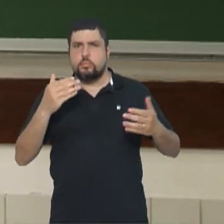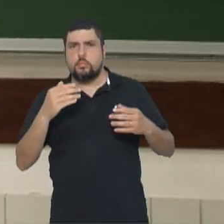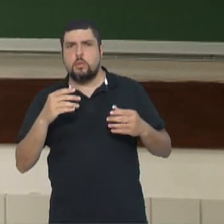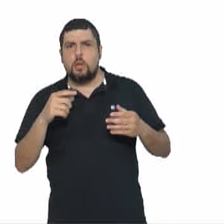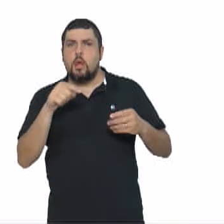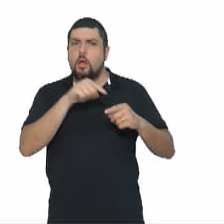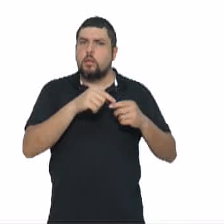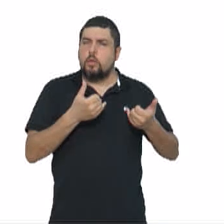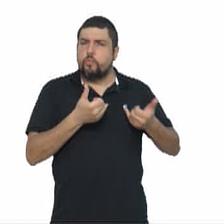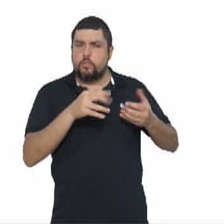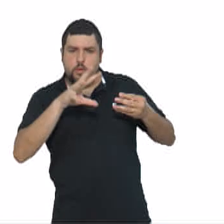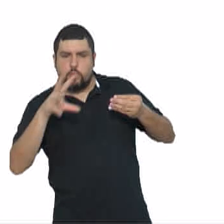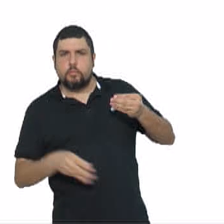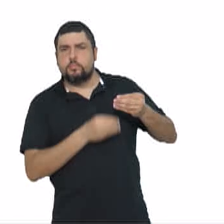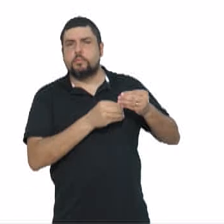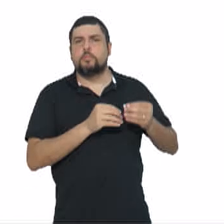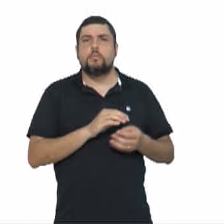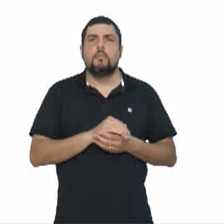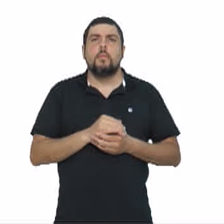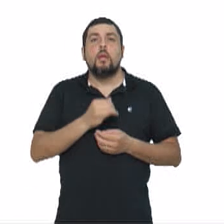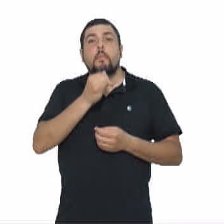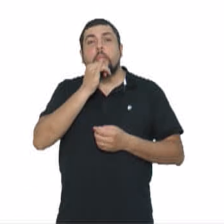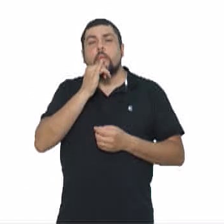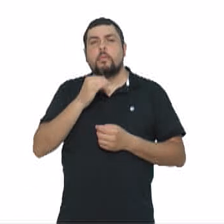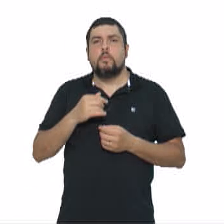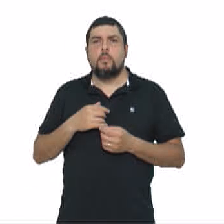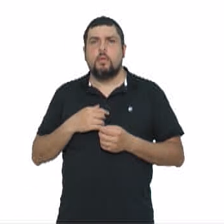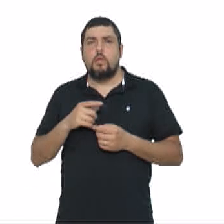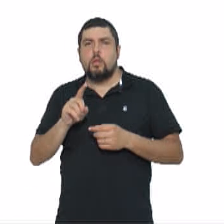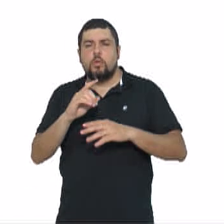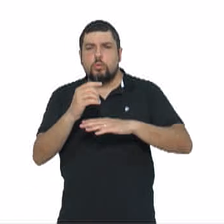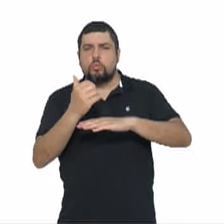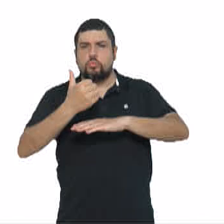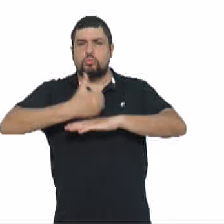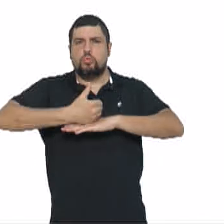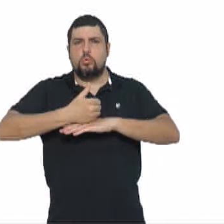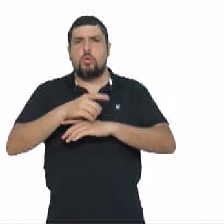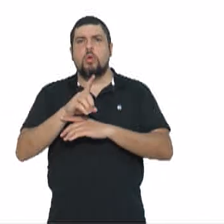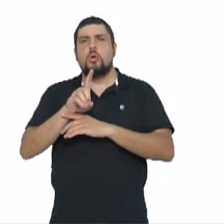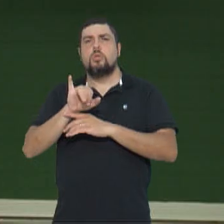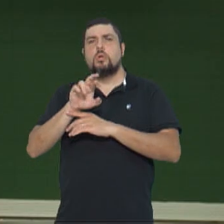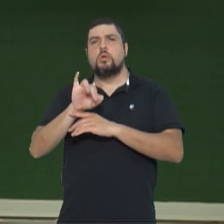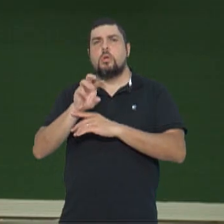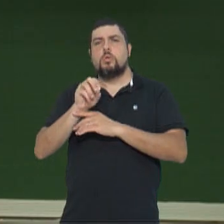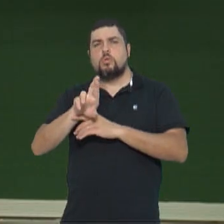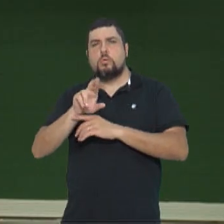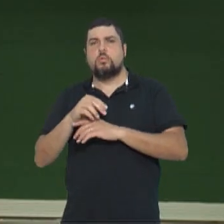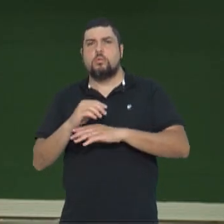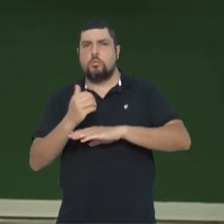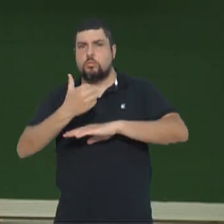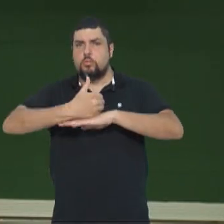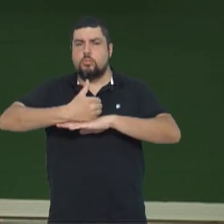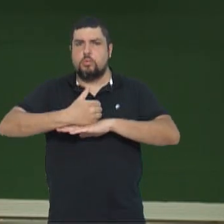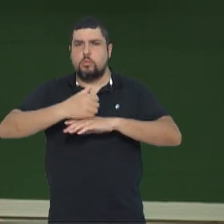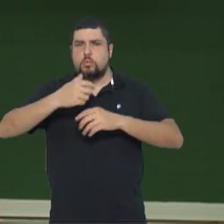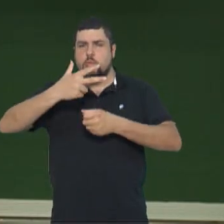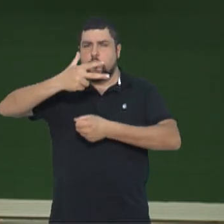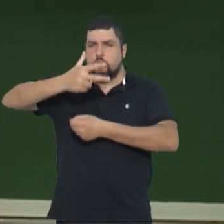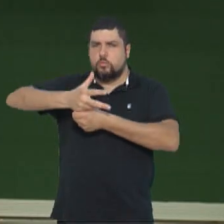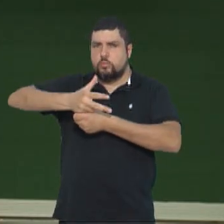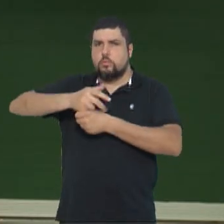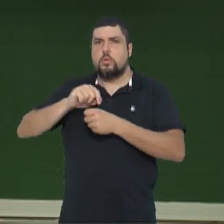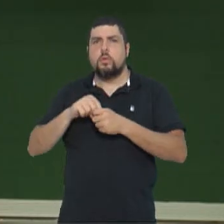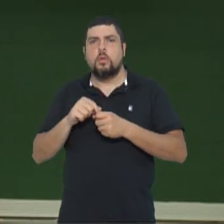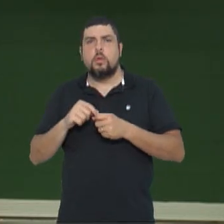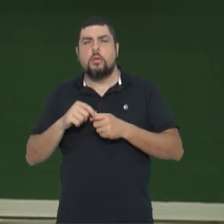Ó, exemplo ali, algum outro filme do diretor que é interessante? Você viu ali o diretor. Esse diretor fez alguma outra coisa? Que obra